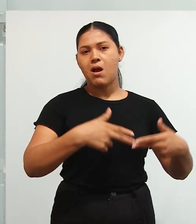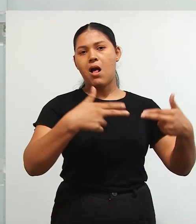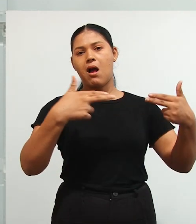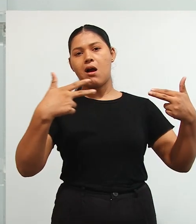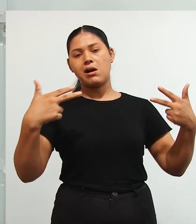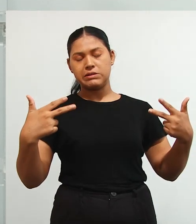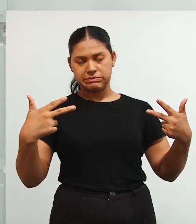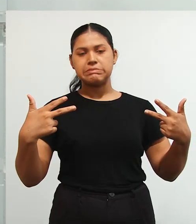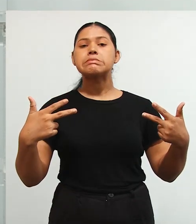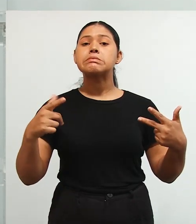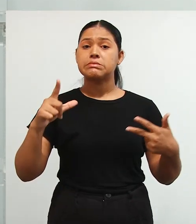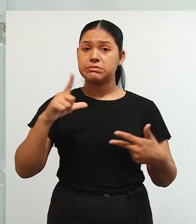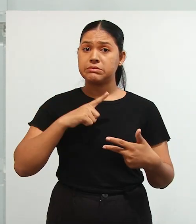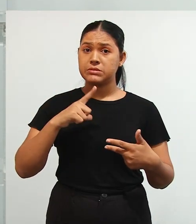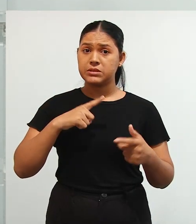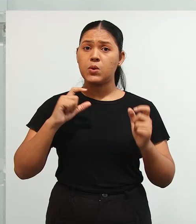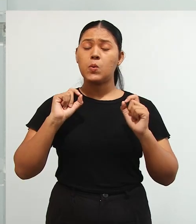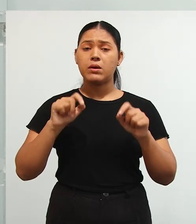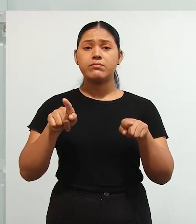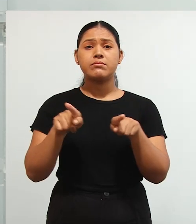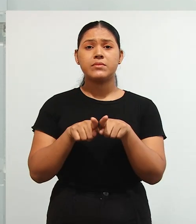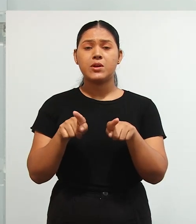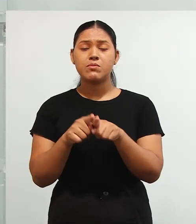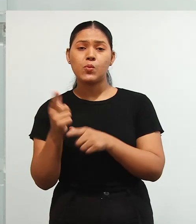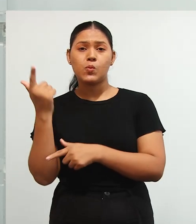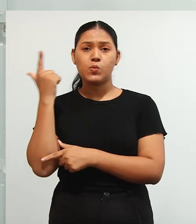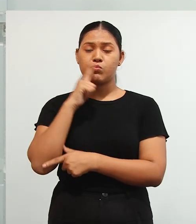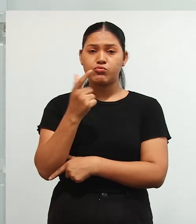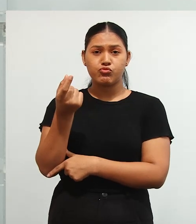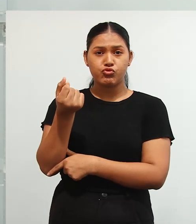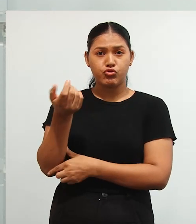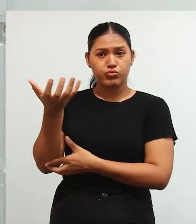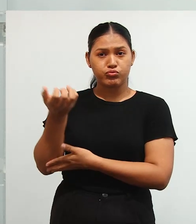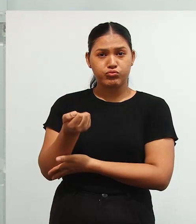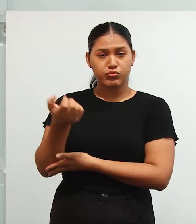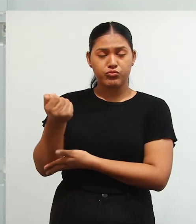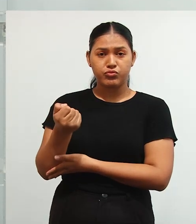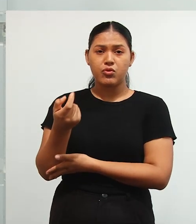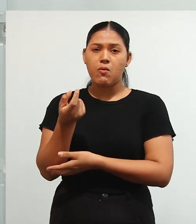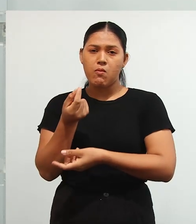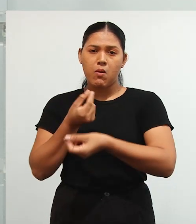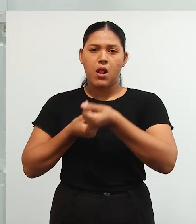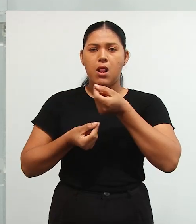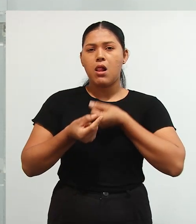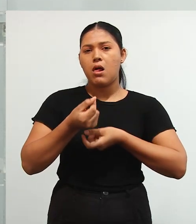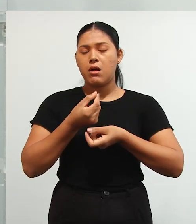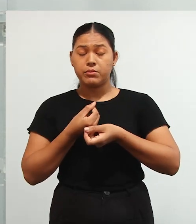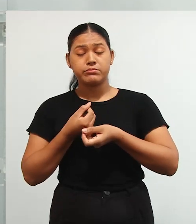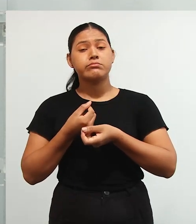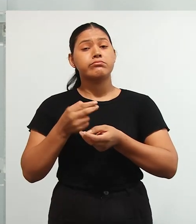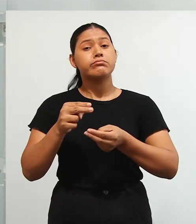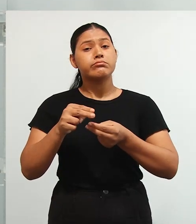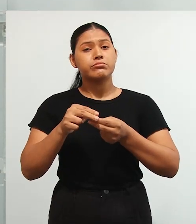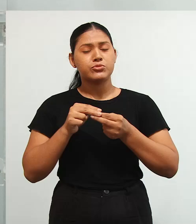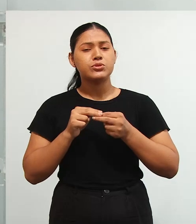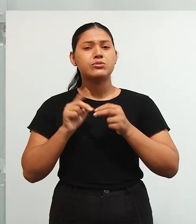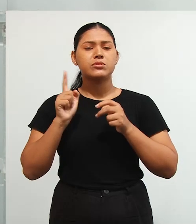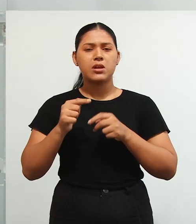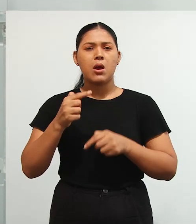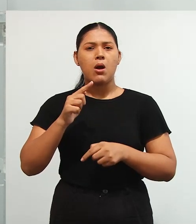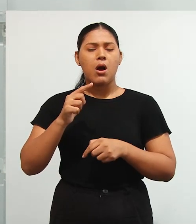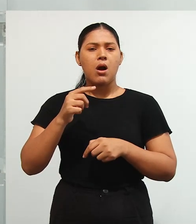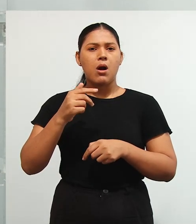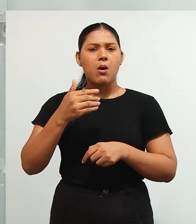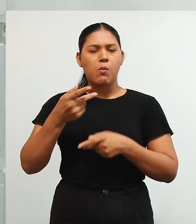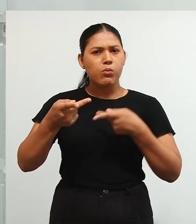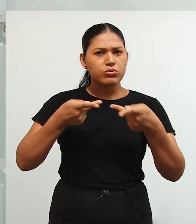recurso, onde a gente vai poder obter recurso financeiro para realizar atividade dessa natureza. Portanto, as políticas de ação afirmativa,